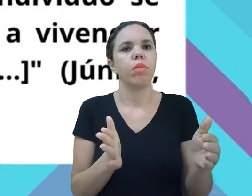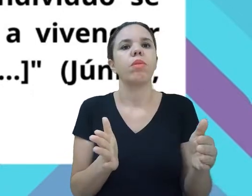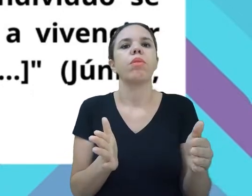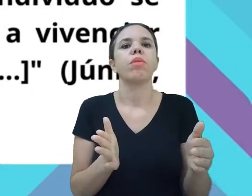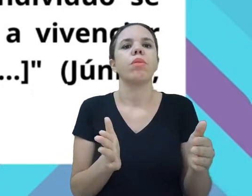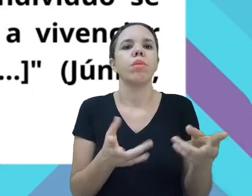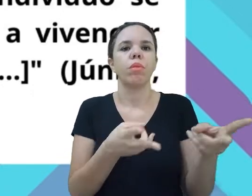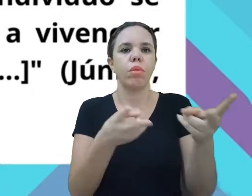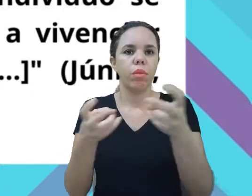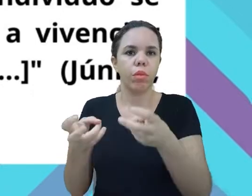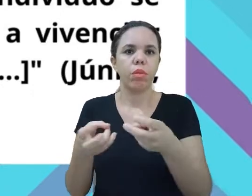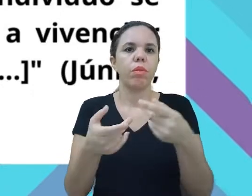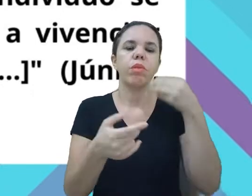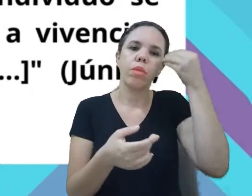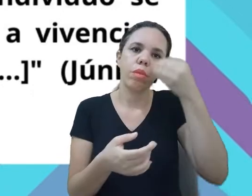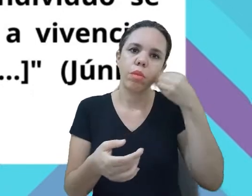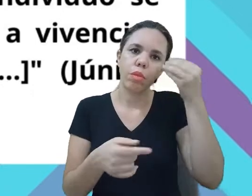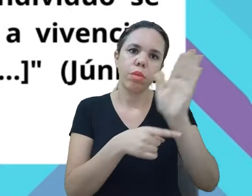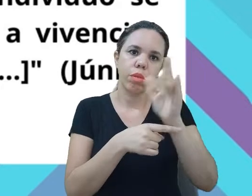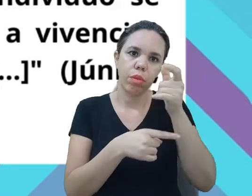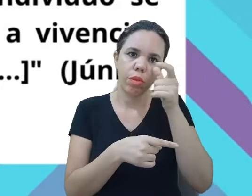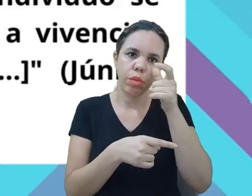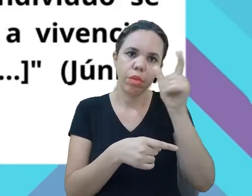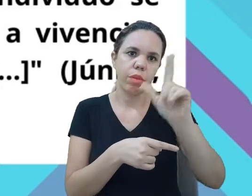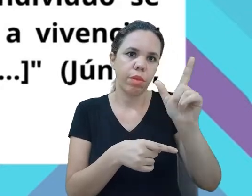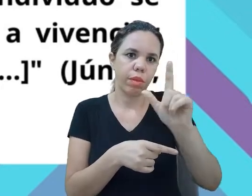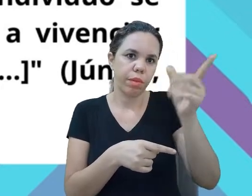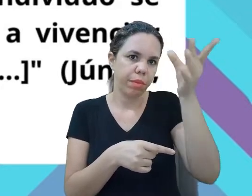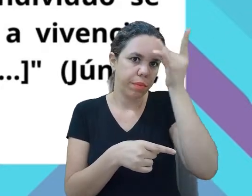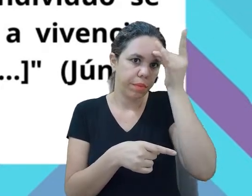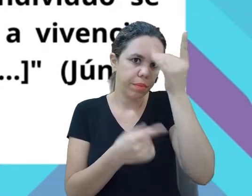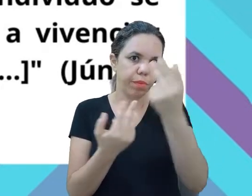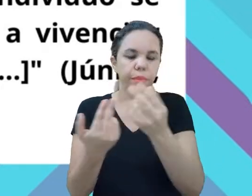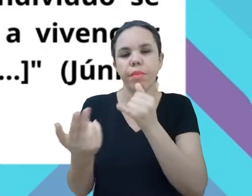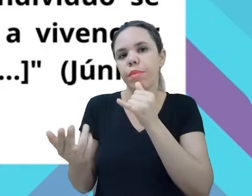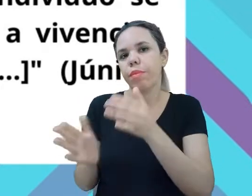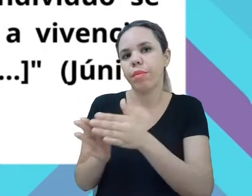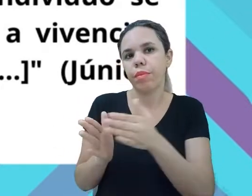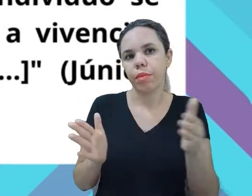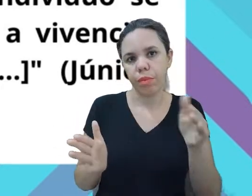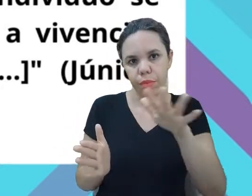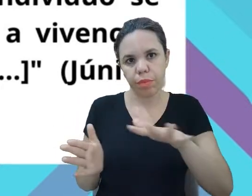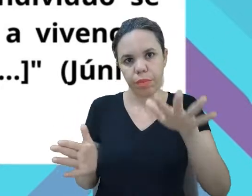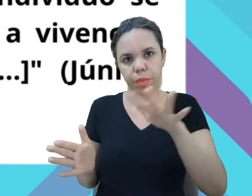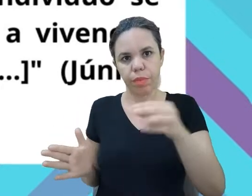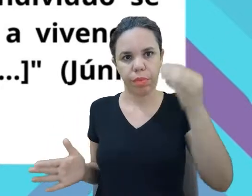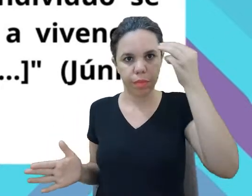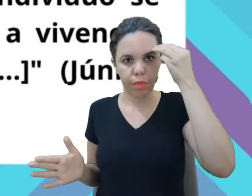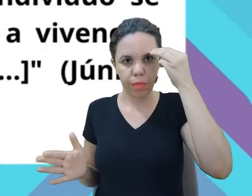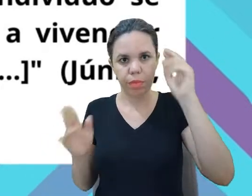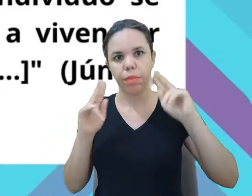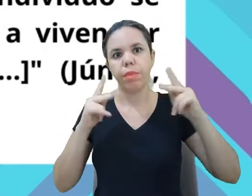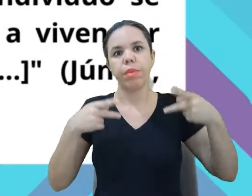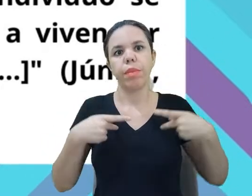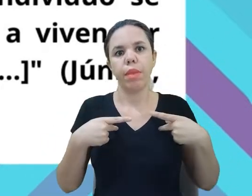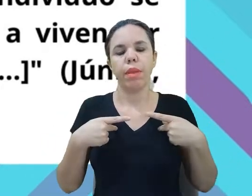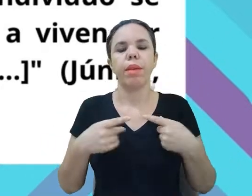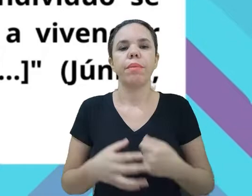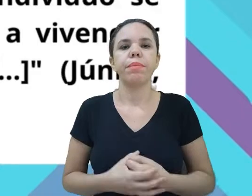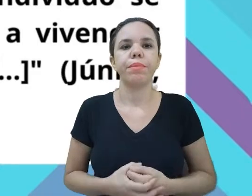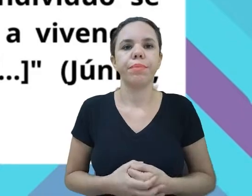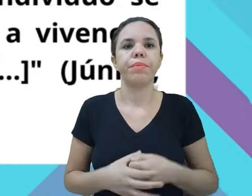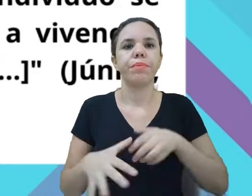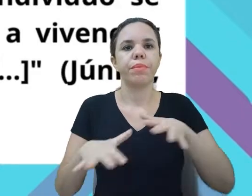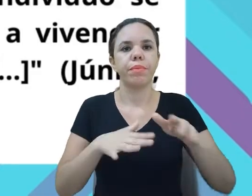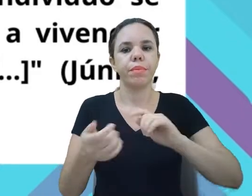a partir dessas possíveis ilhas no filme, que logicamente são como campos na mente humana